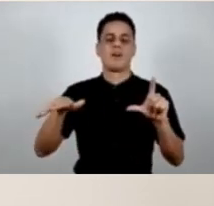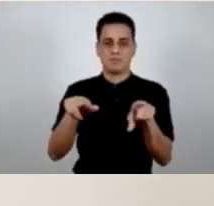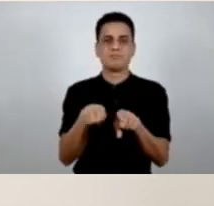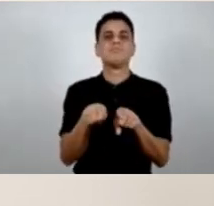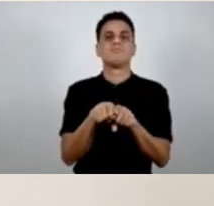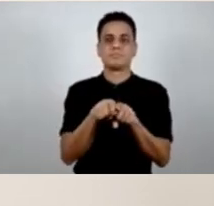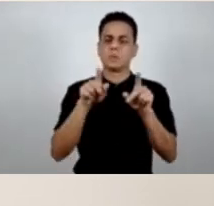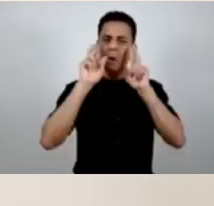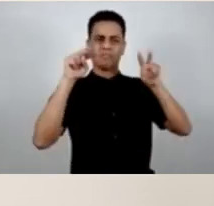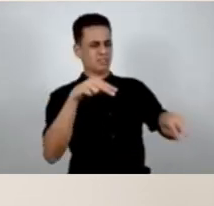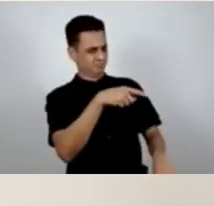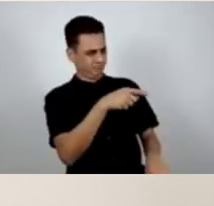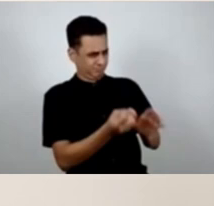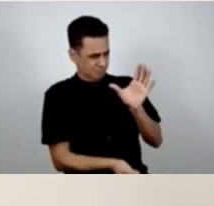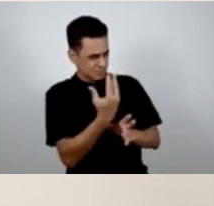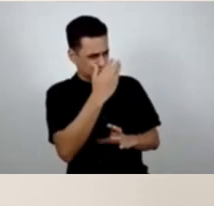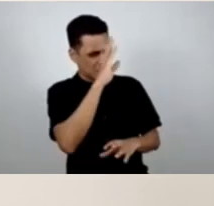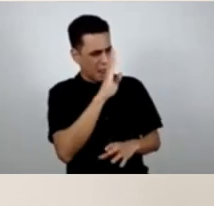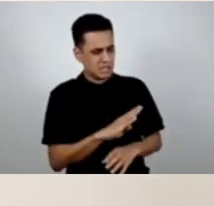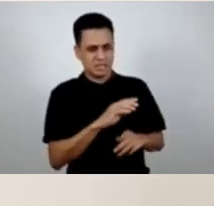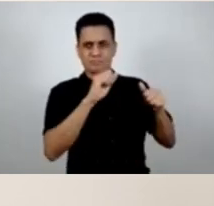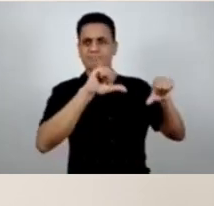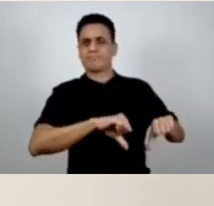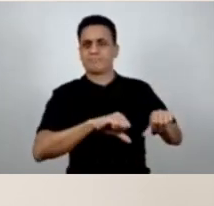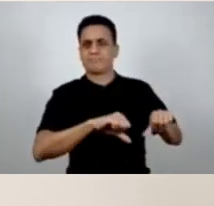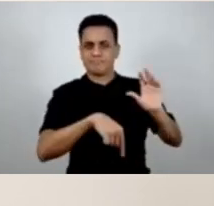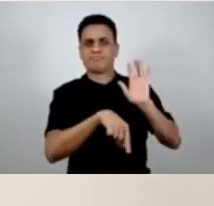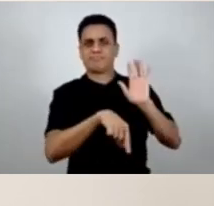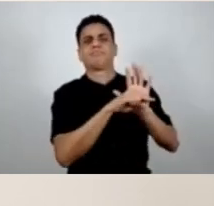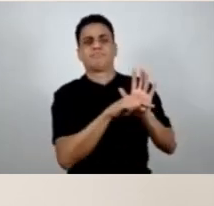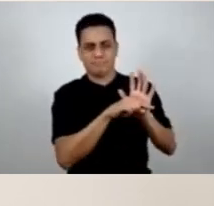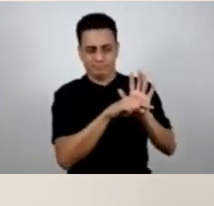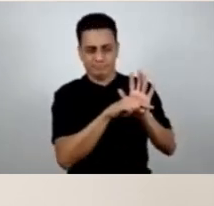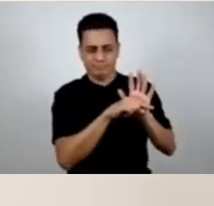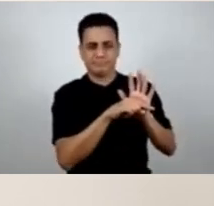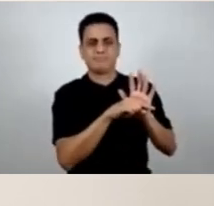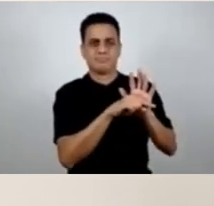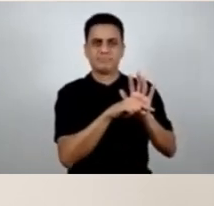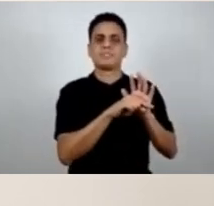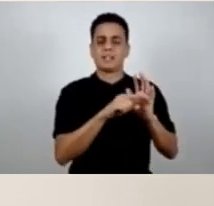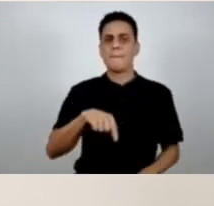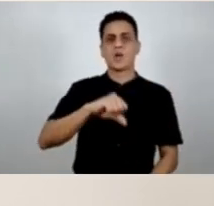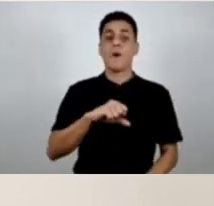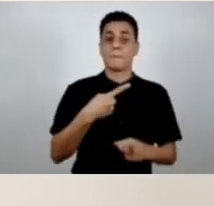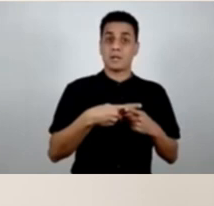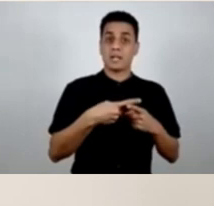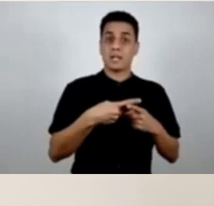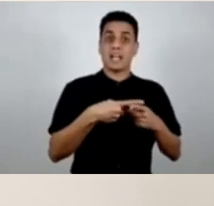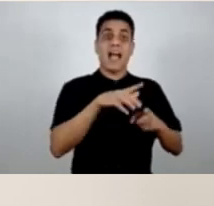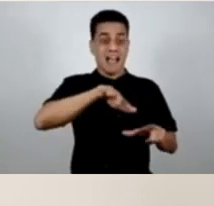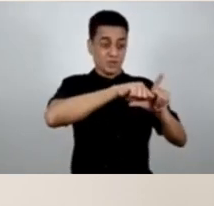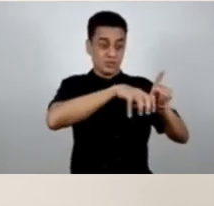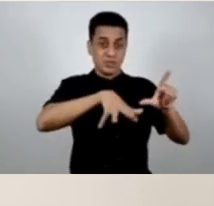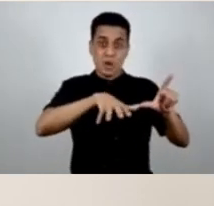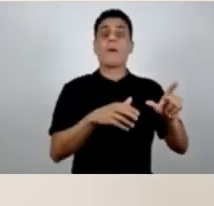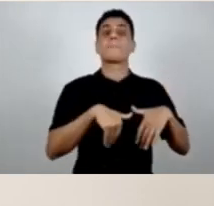produtor audiovisual, que é uma indústria, né, que a gente fala hoje no Brasil, dessa indústria de entretenimento, que é maior do que a indústria farmacêutica. Né?